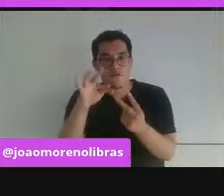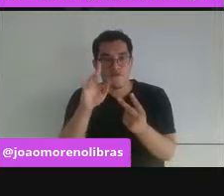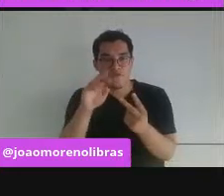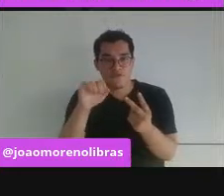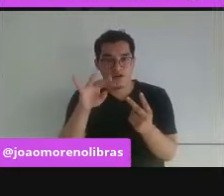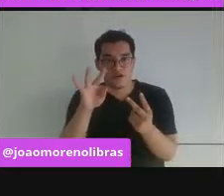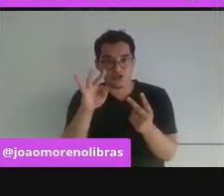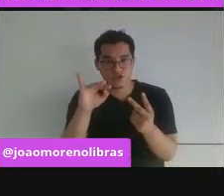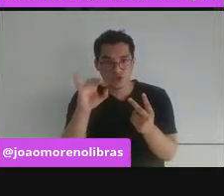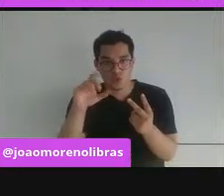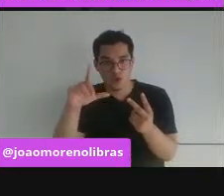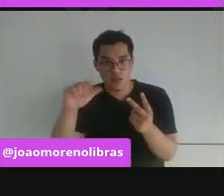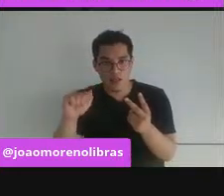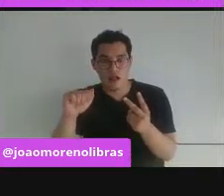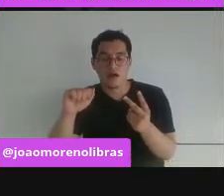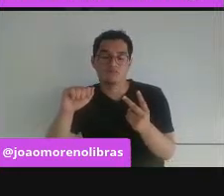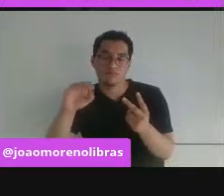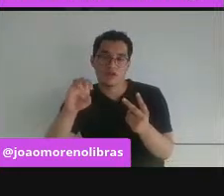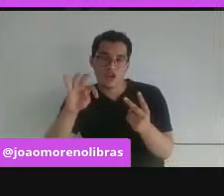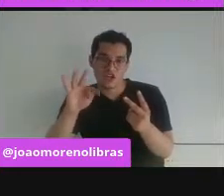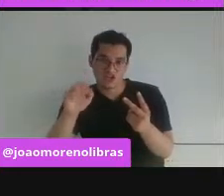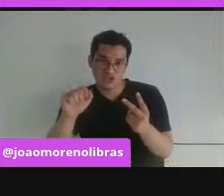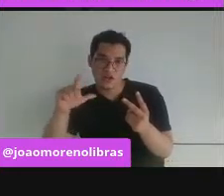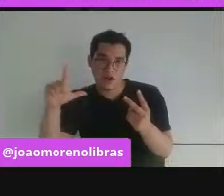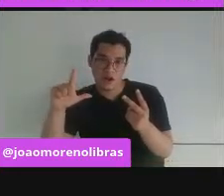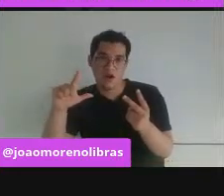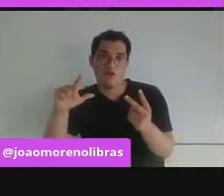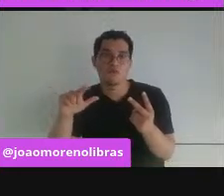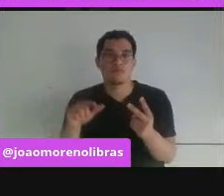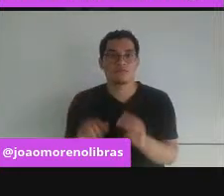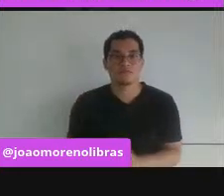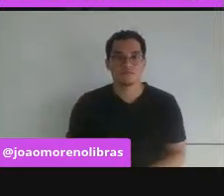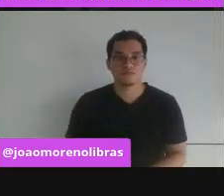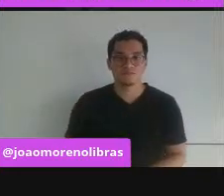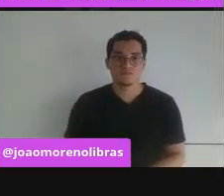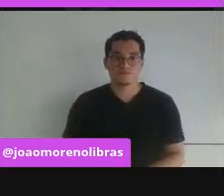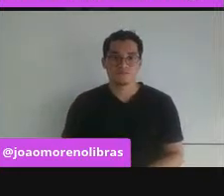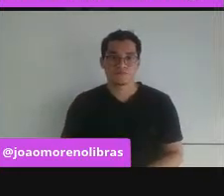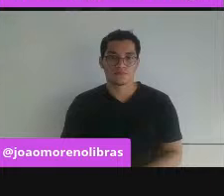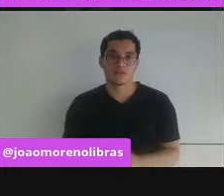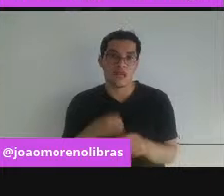Etial, Moïse Etial e Micheli,